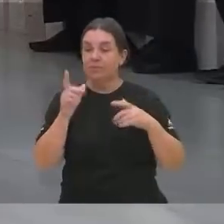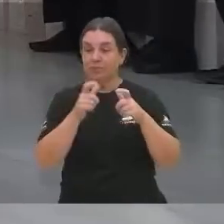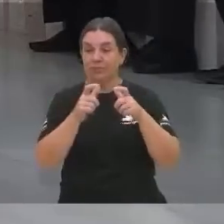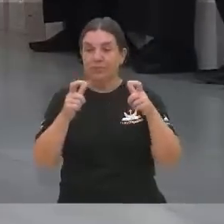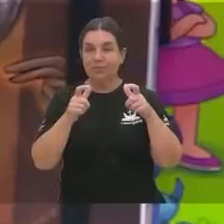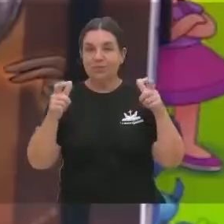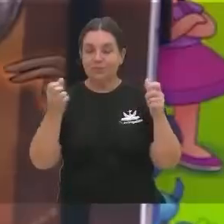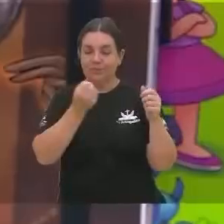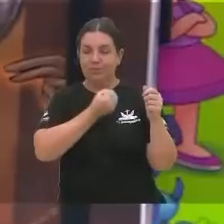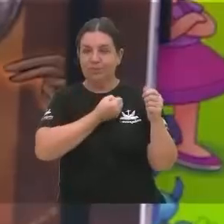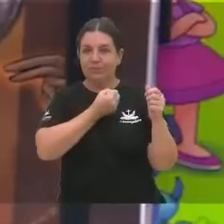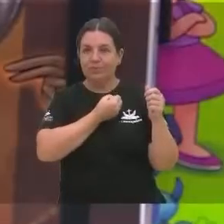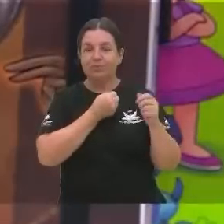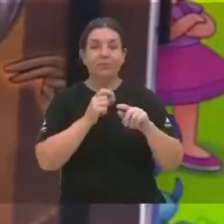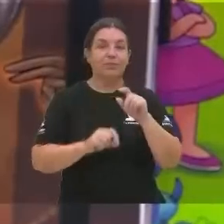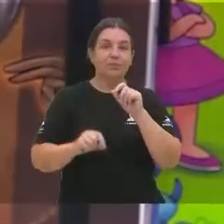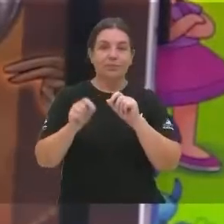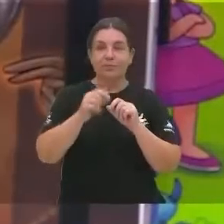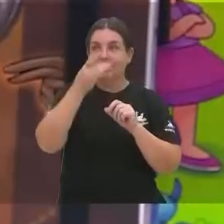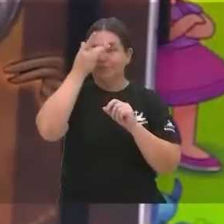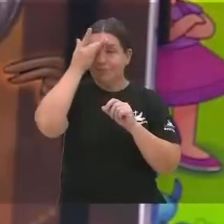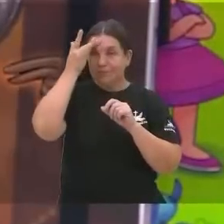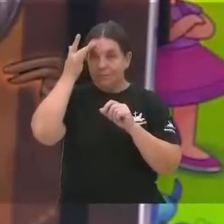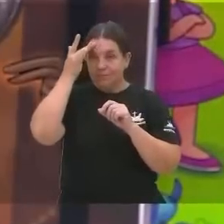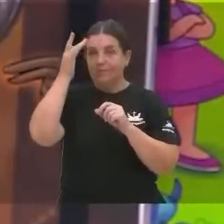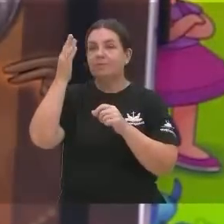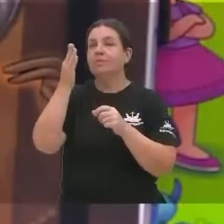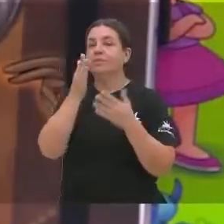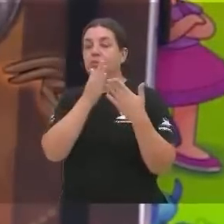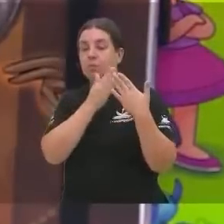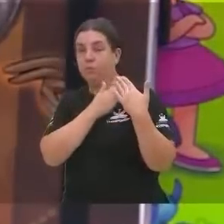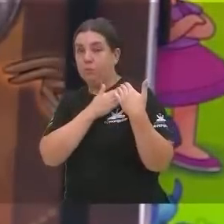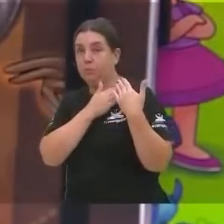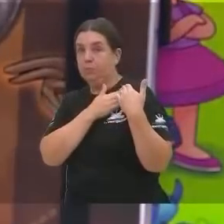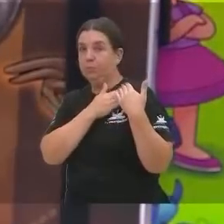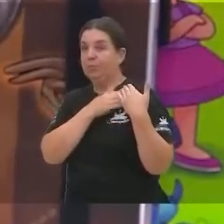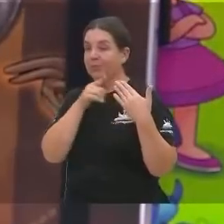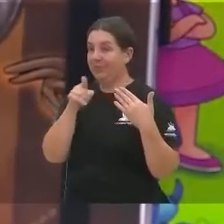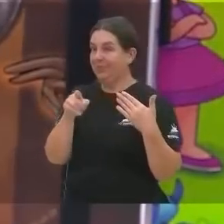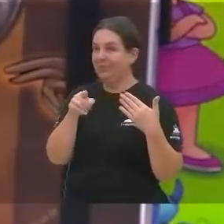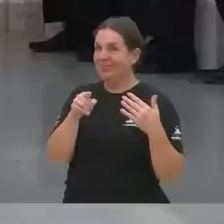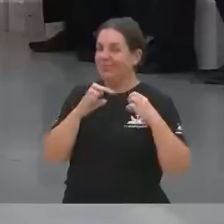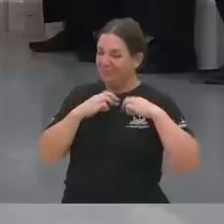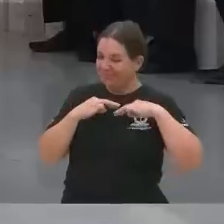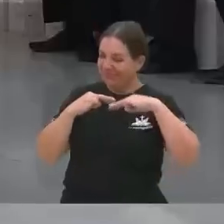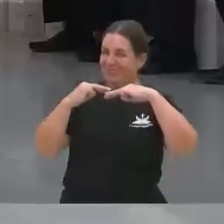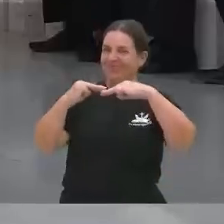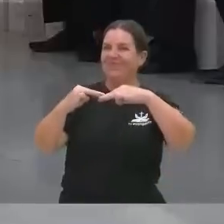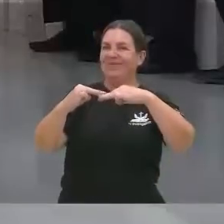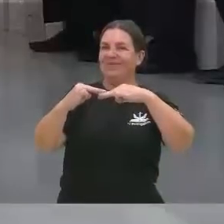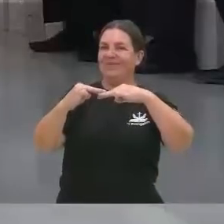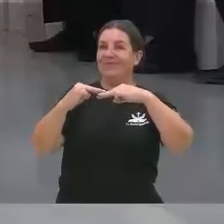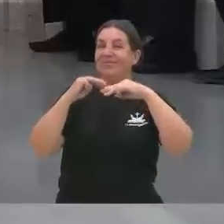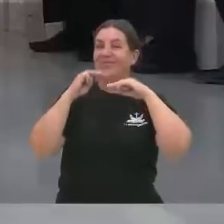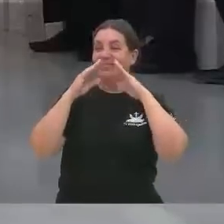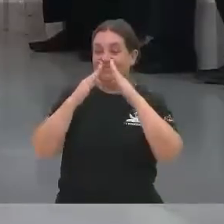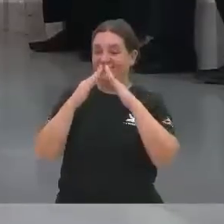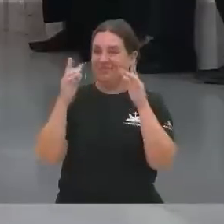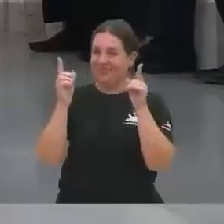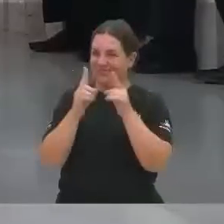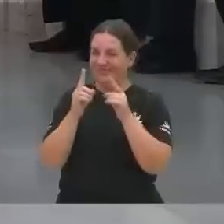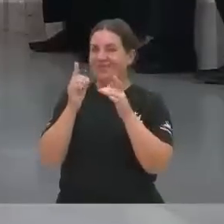o número dos líderes Mensageiros nós tivemos nesses últimos